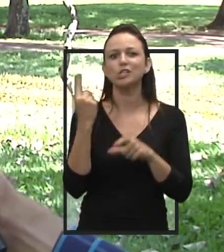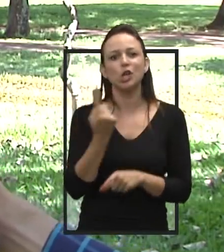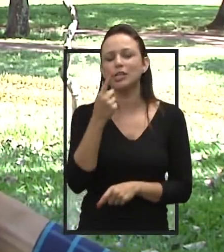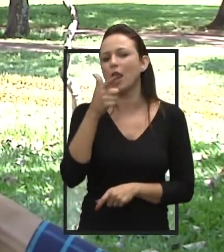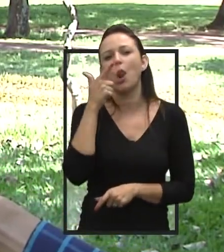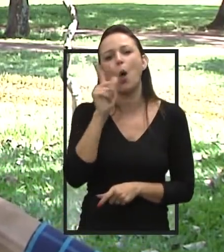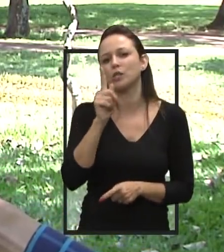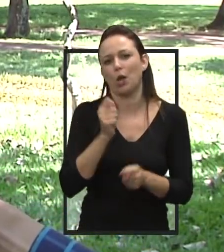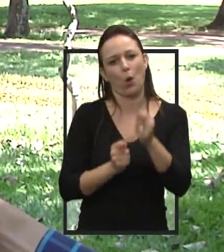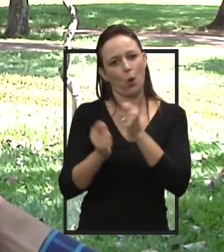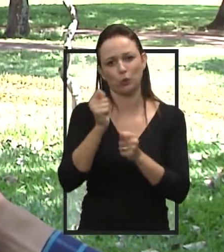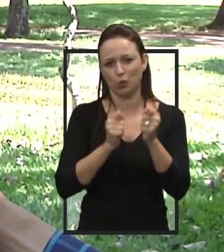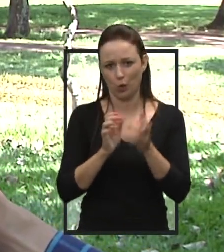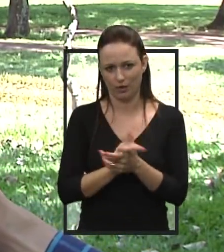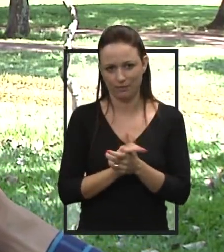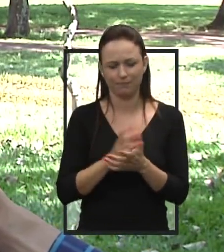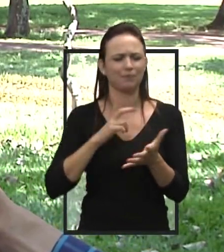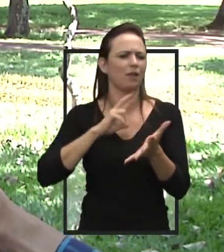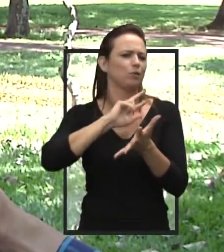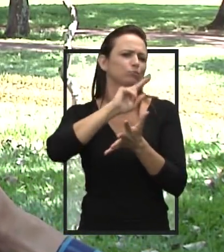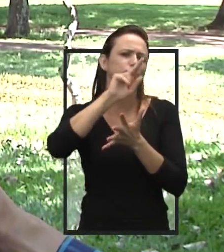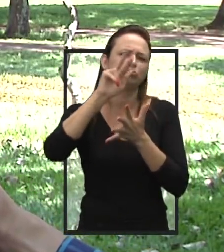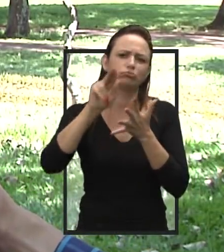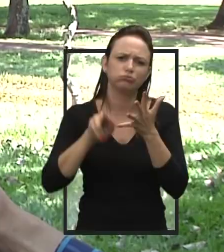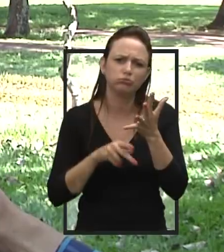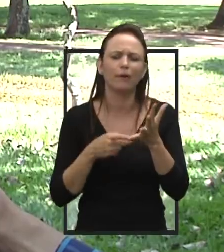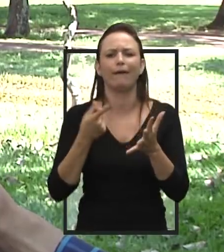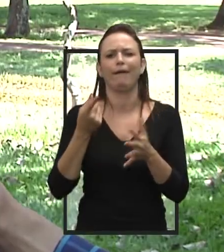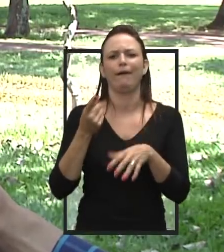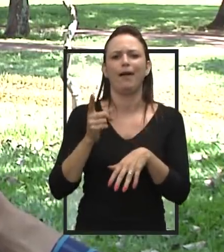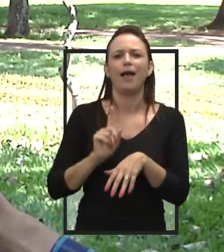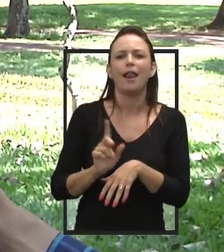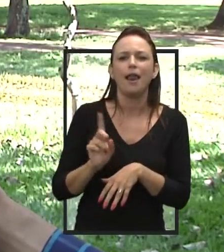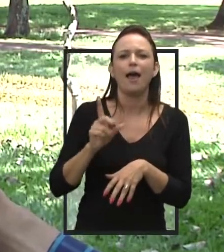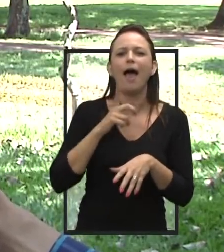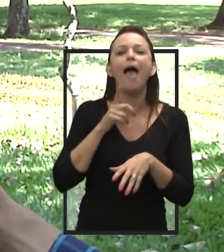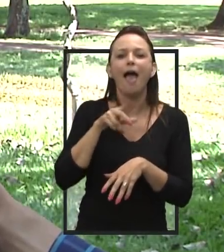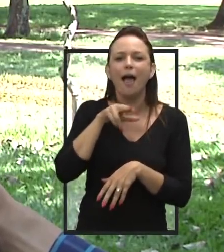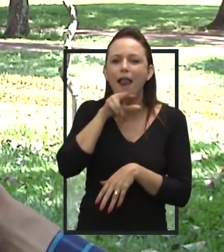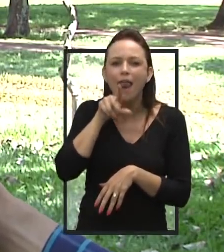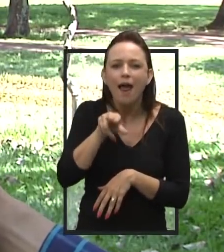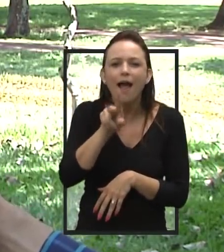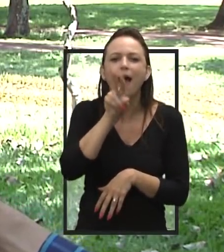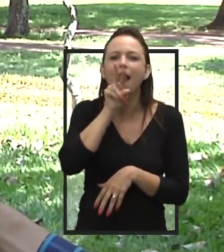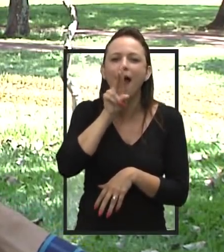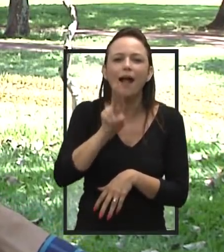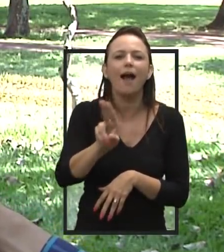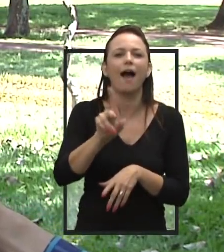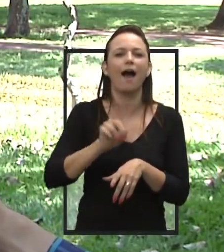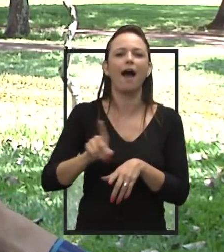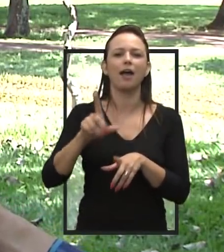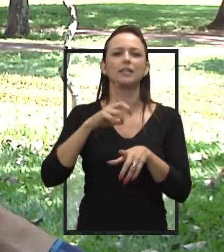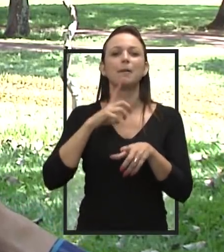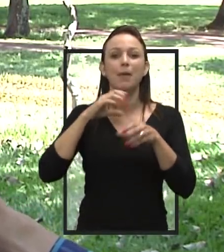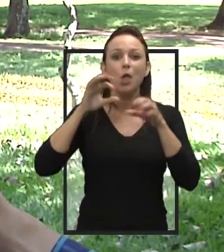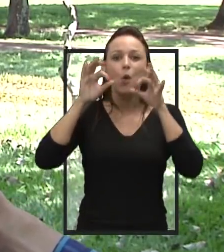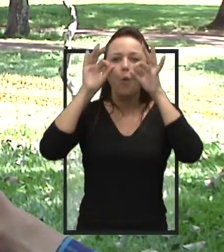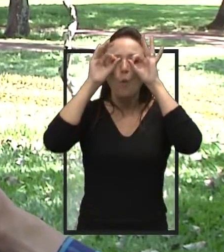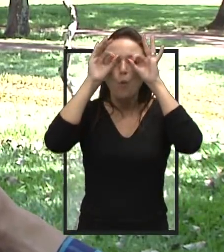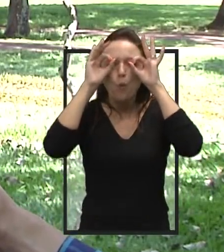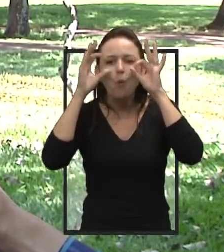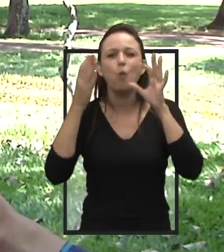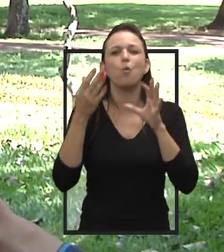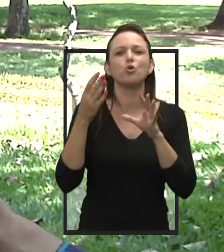fazem esse controle. Várias espécies de lagartos fazem isso também, algumas espécies de aves, inclusive corujas, também se alimentam desses